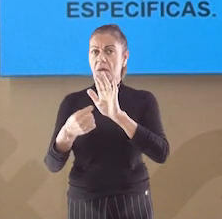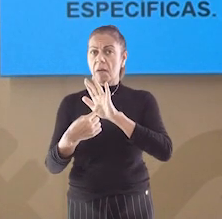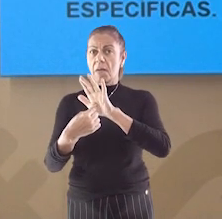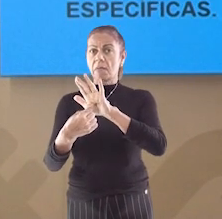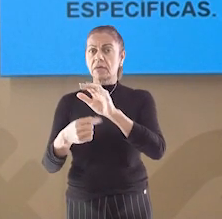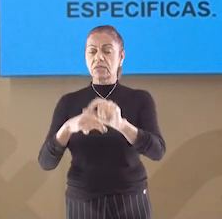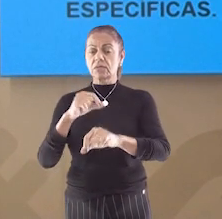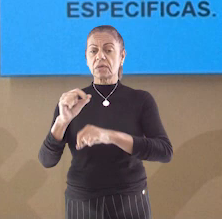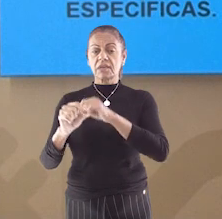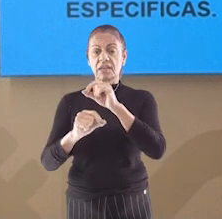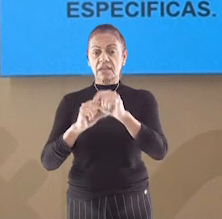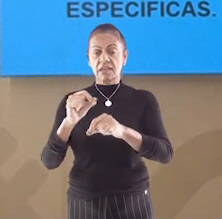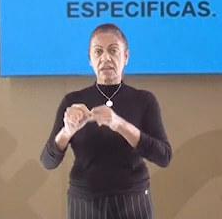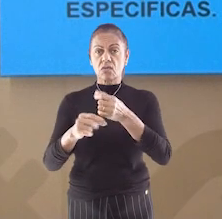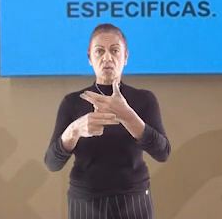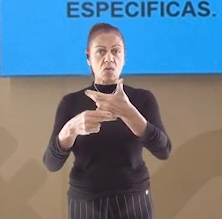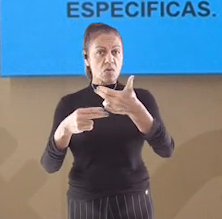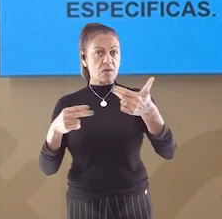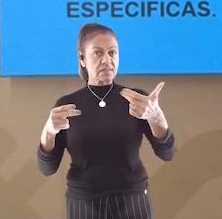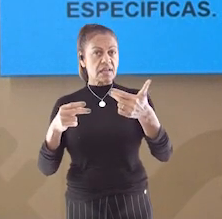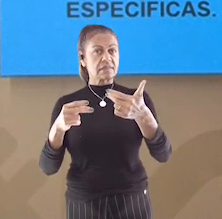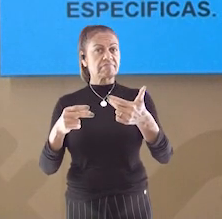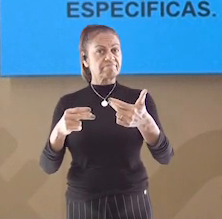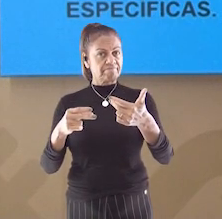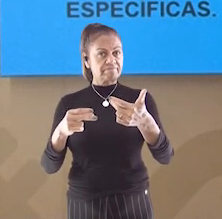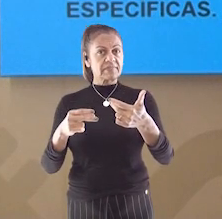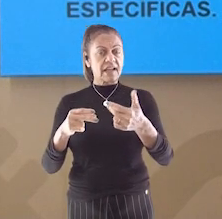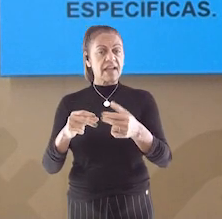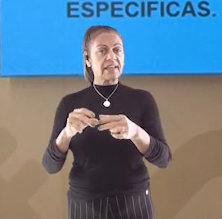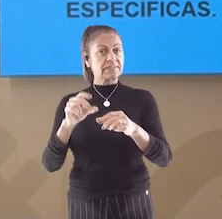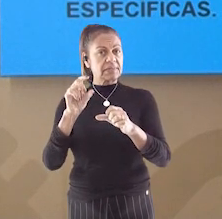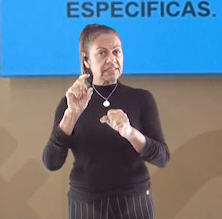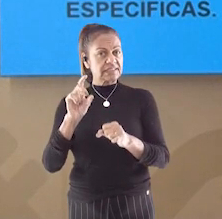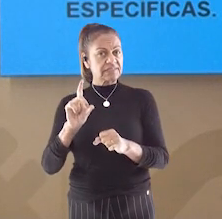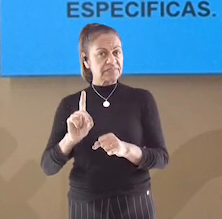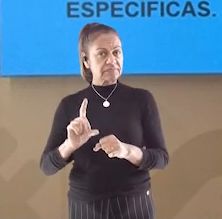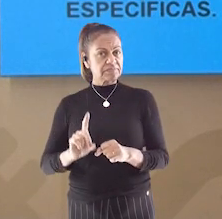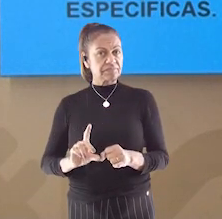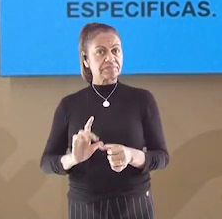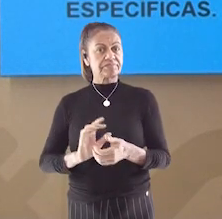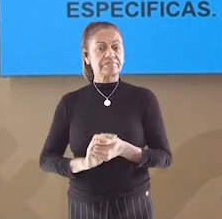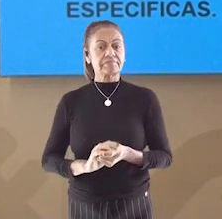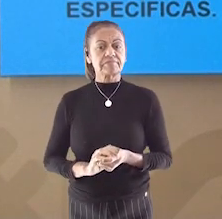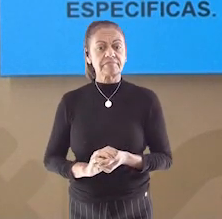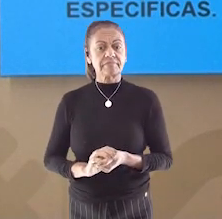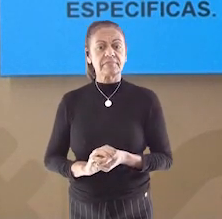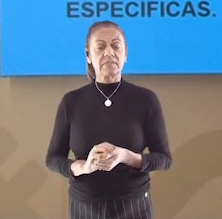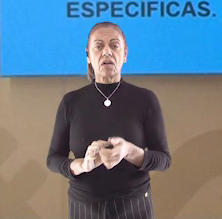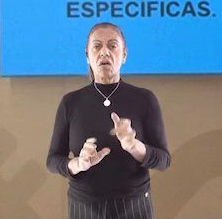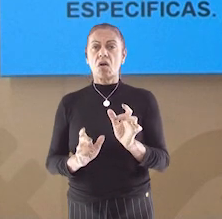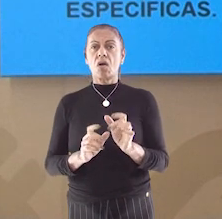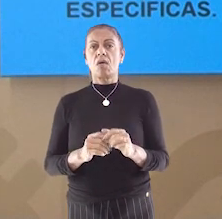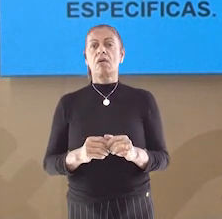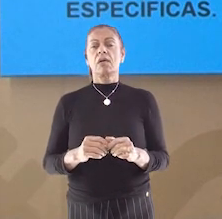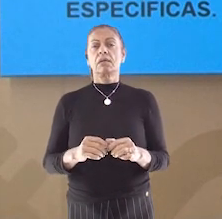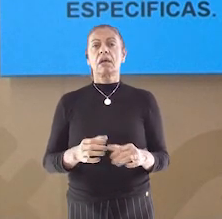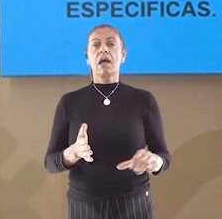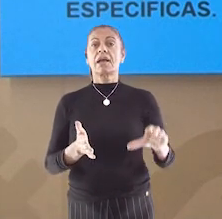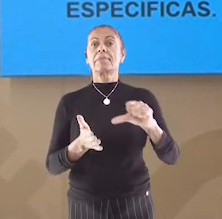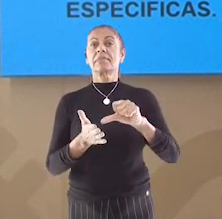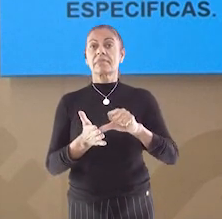substantivos próprios se referem a indivíduos e coisas específicas. Observem só essas palavras que eu trouxe